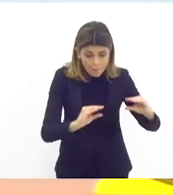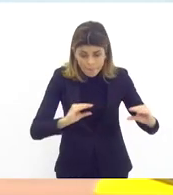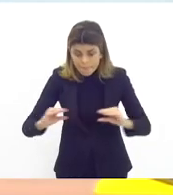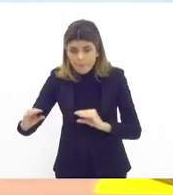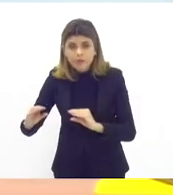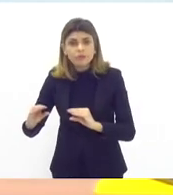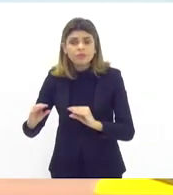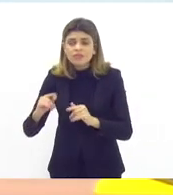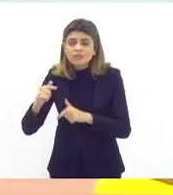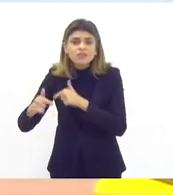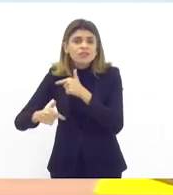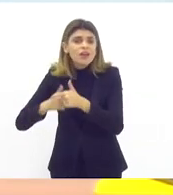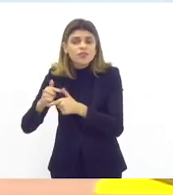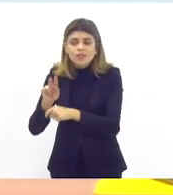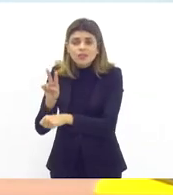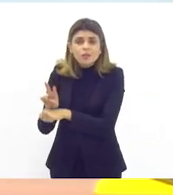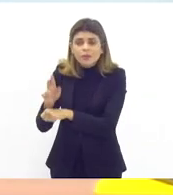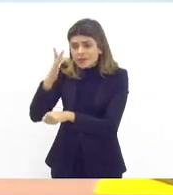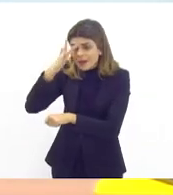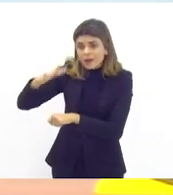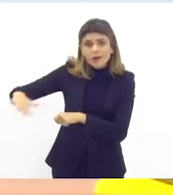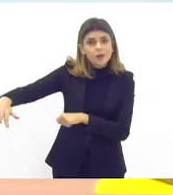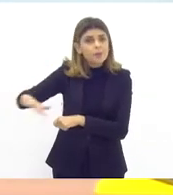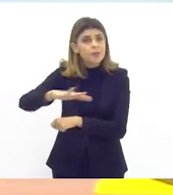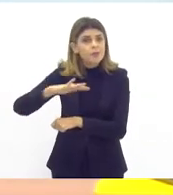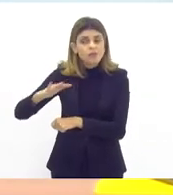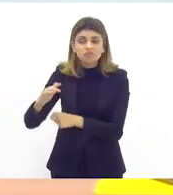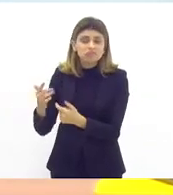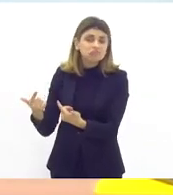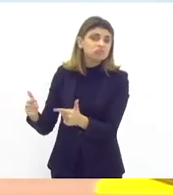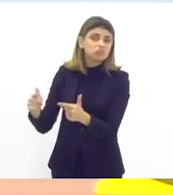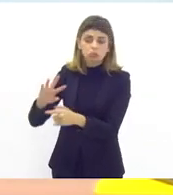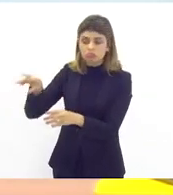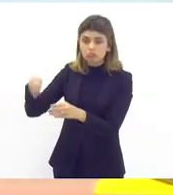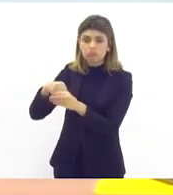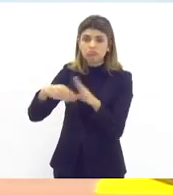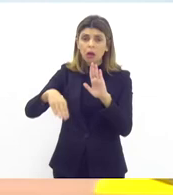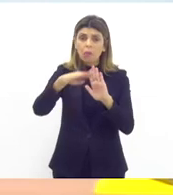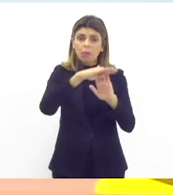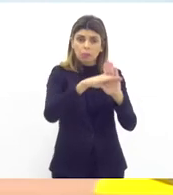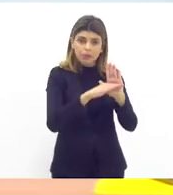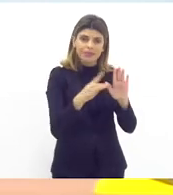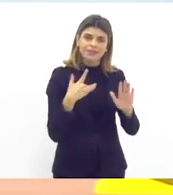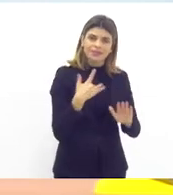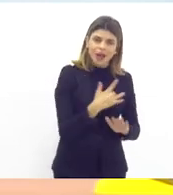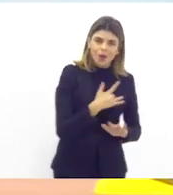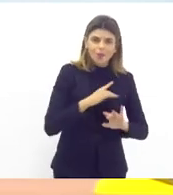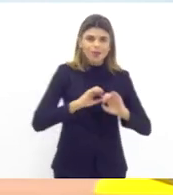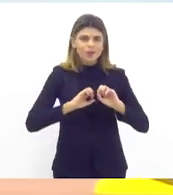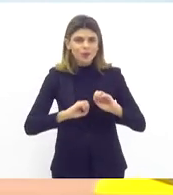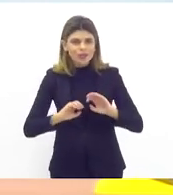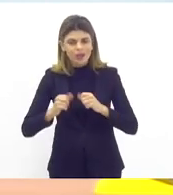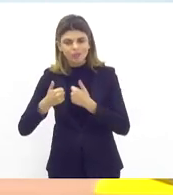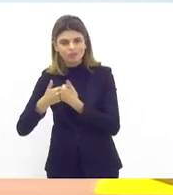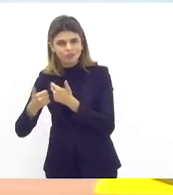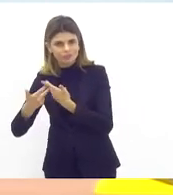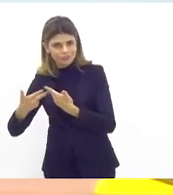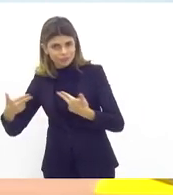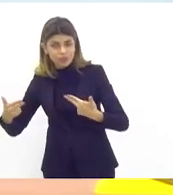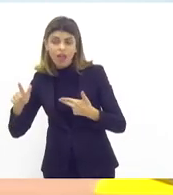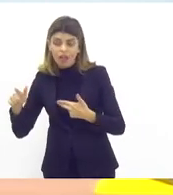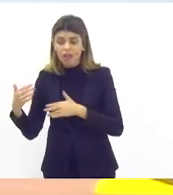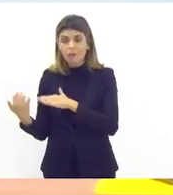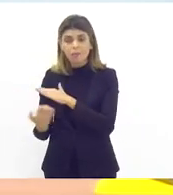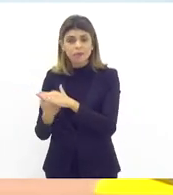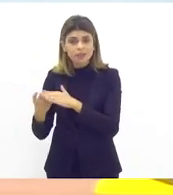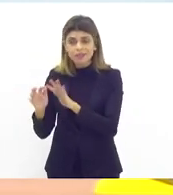pequeno de serviços prestados ao consumidor final que não estão dentro desse escopo. E dentro dessa parte que sobra, tem uma parte enorme de empresas do Simples